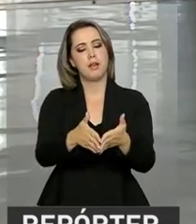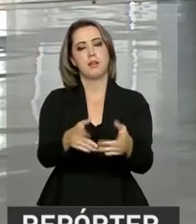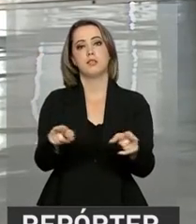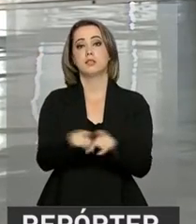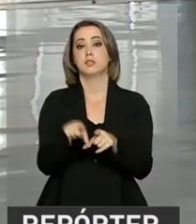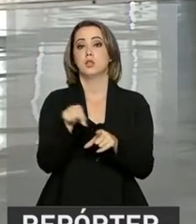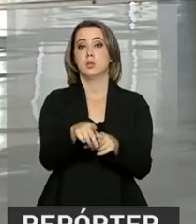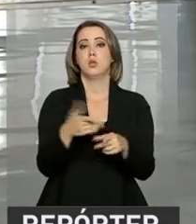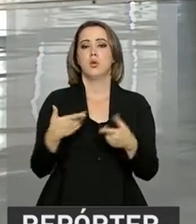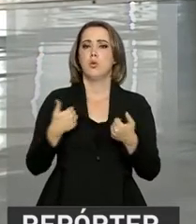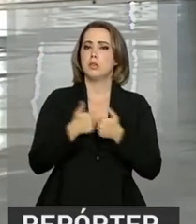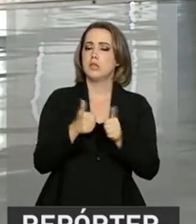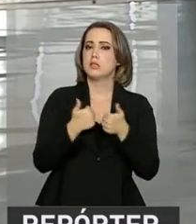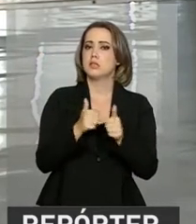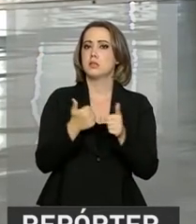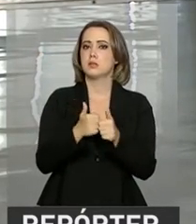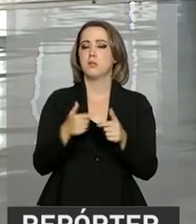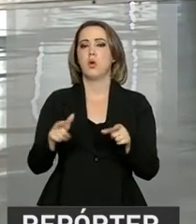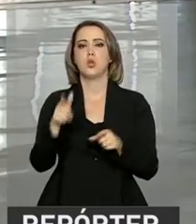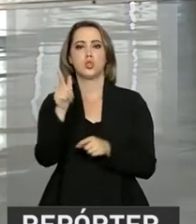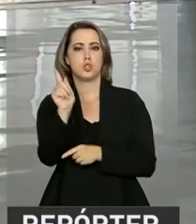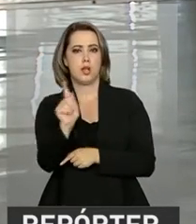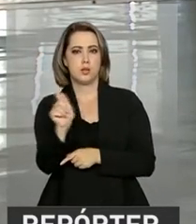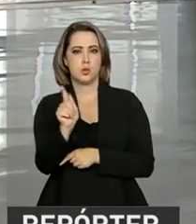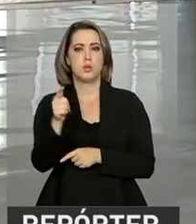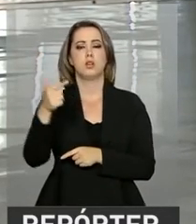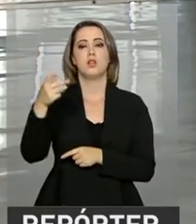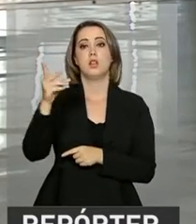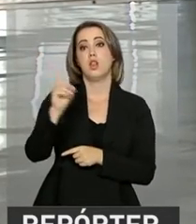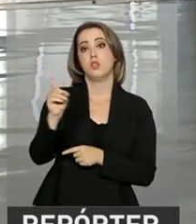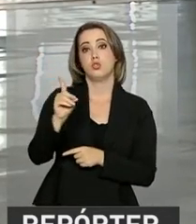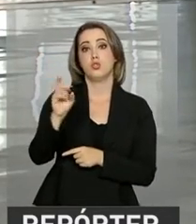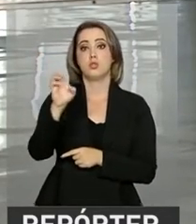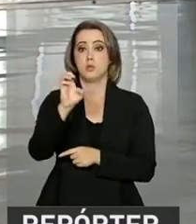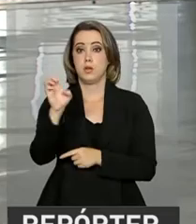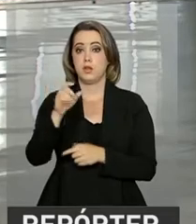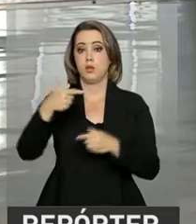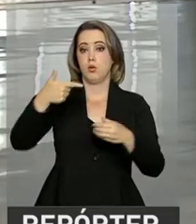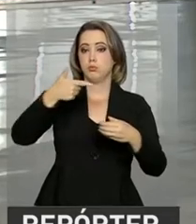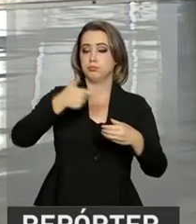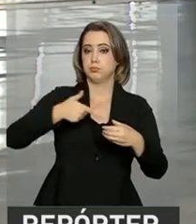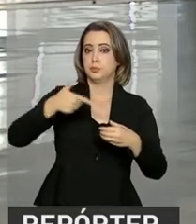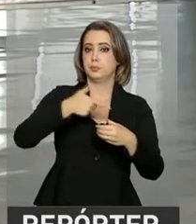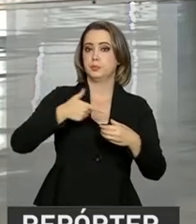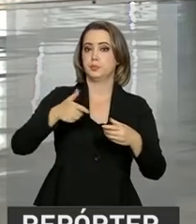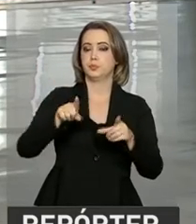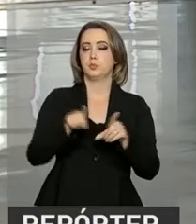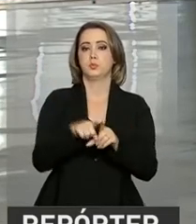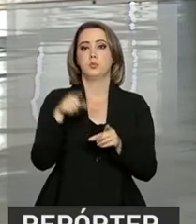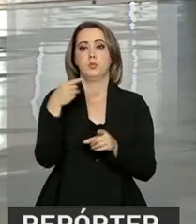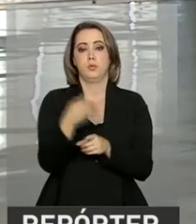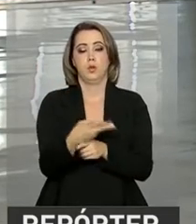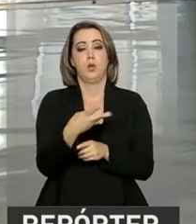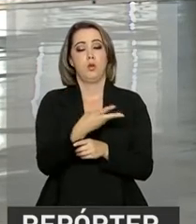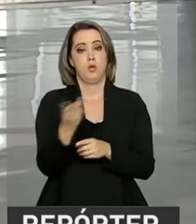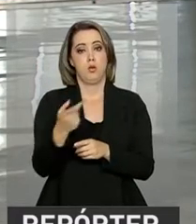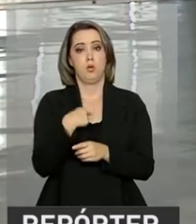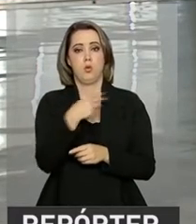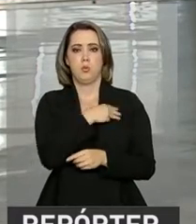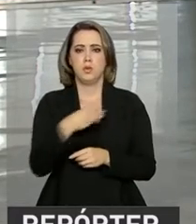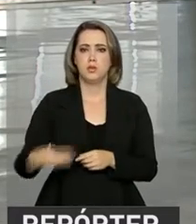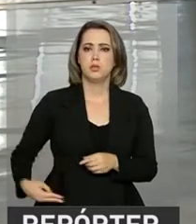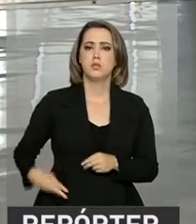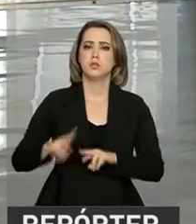para transporte e armazenamento de gasolina diesel e etanol para os ministros da secretaria geral da presidência moreira franco e dos